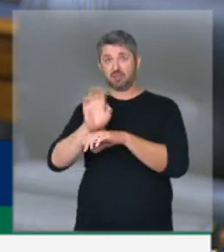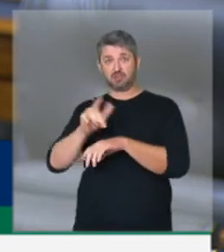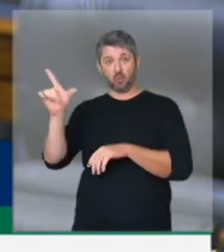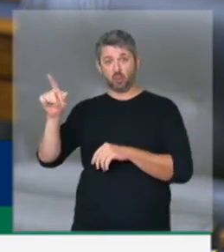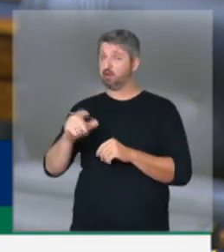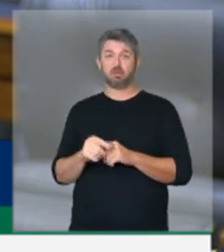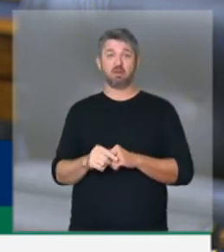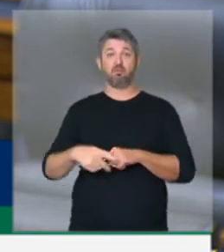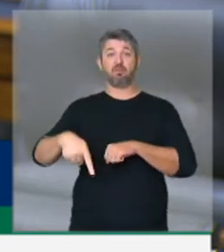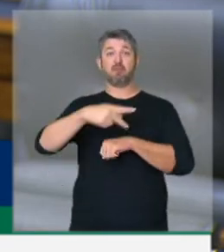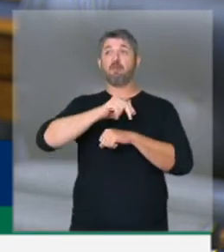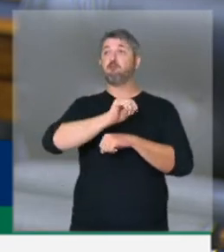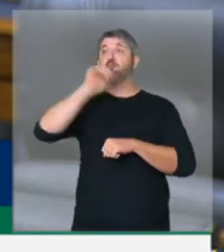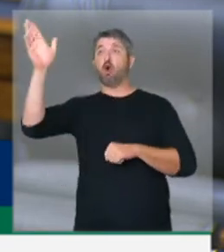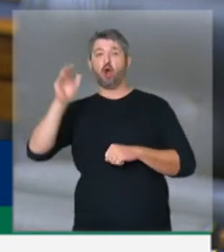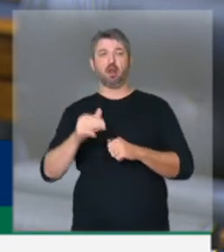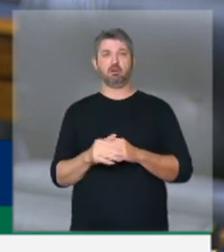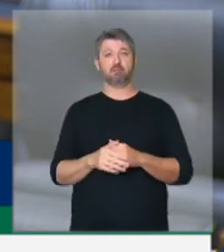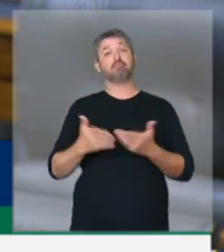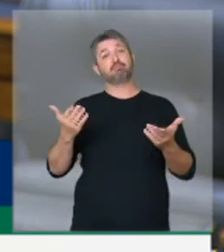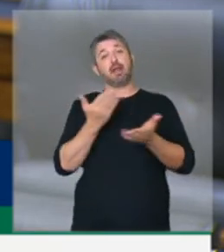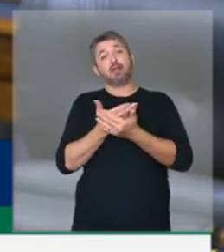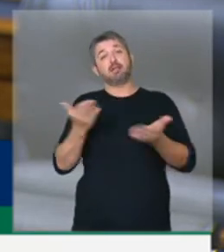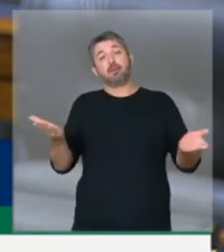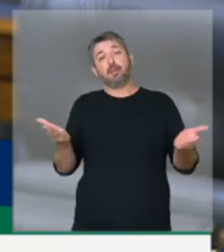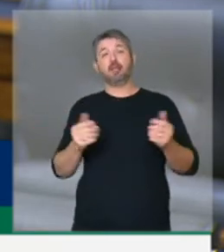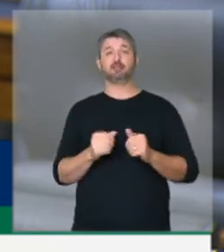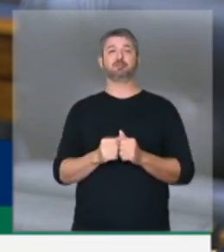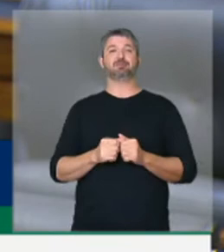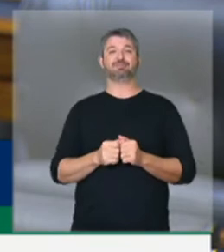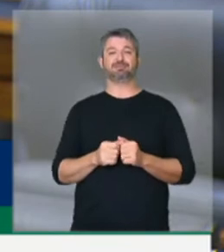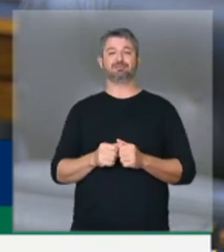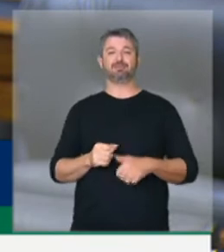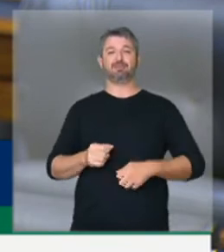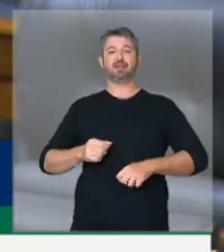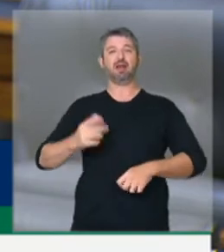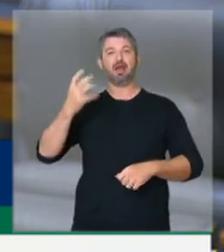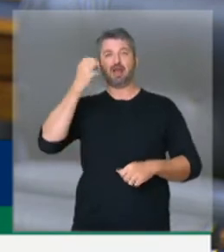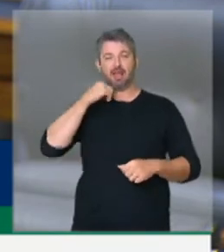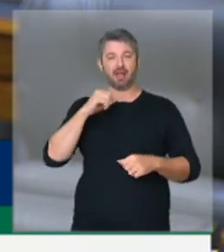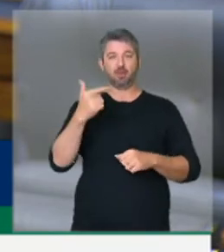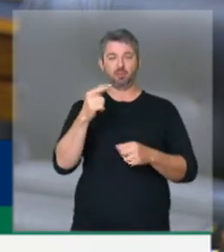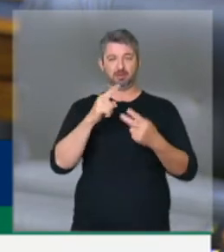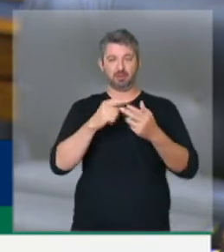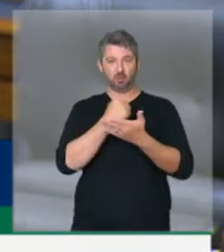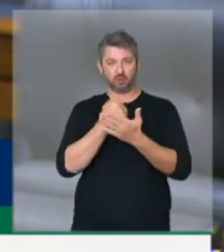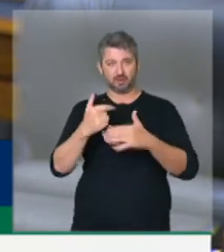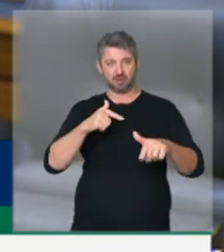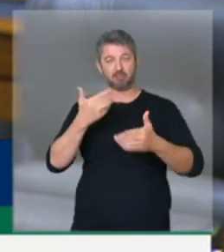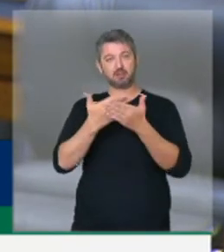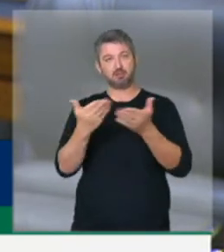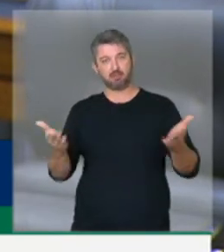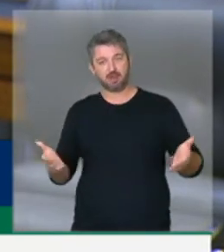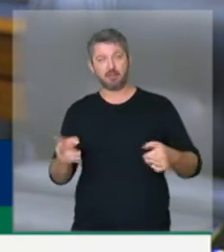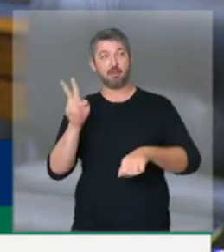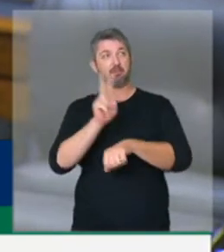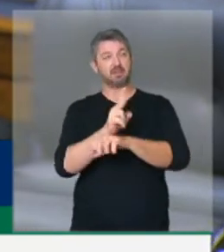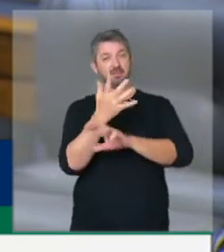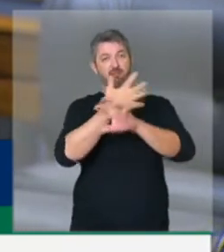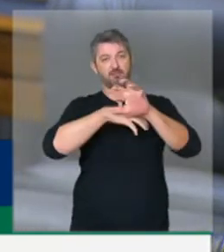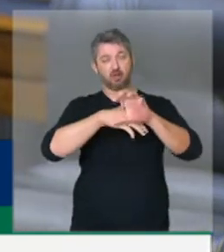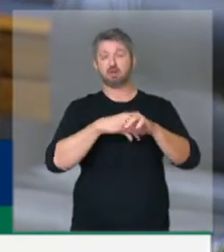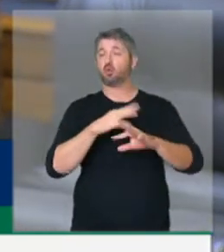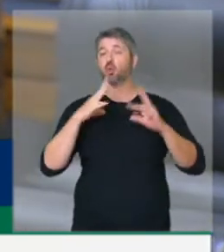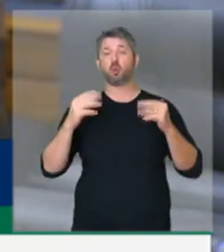vão para fora do país. Aí nós perdemos, deixamos de arrecadar, deixamos de gerar emprego, deixamos de preservar a